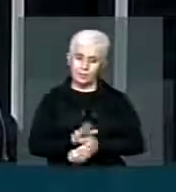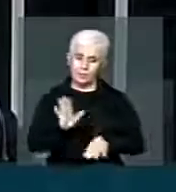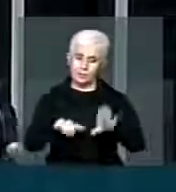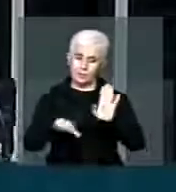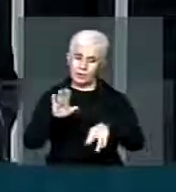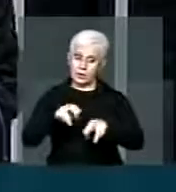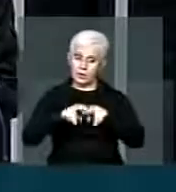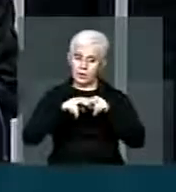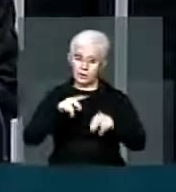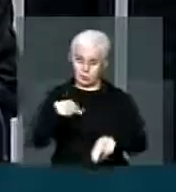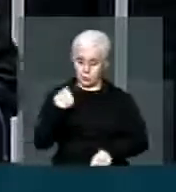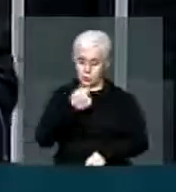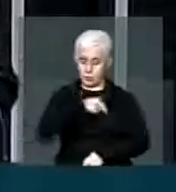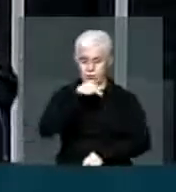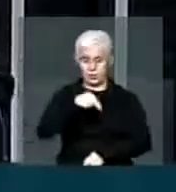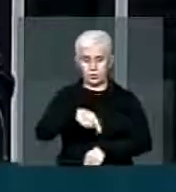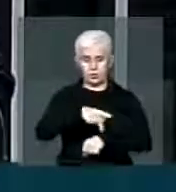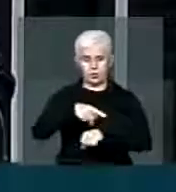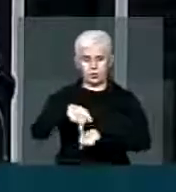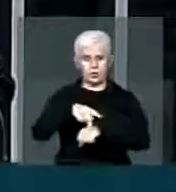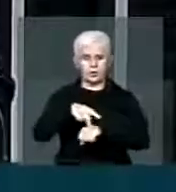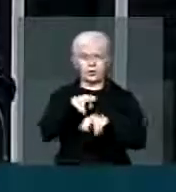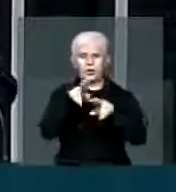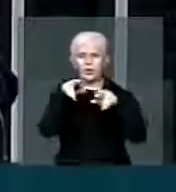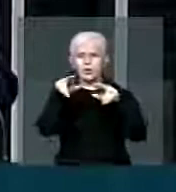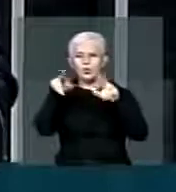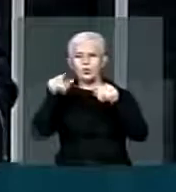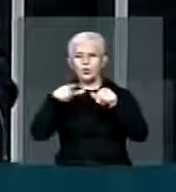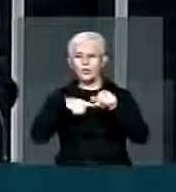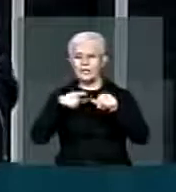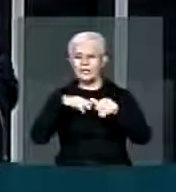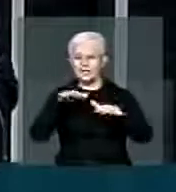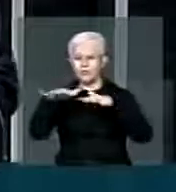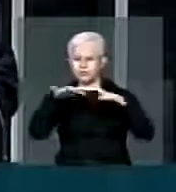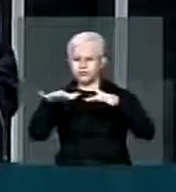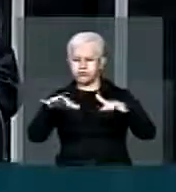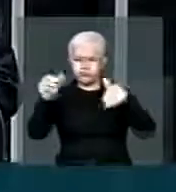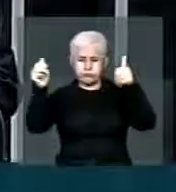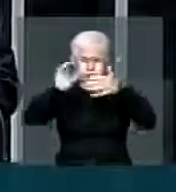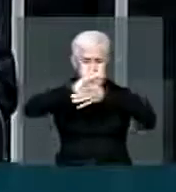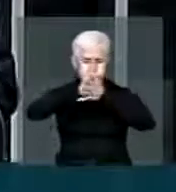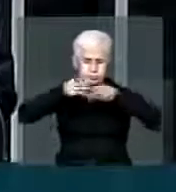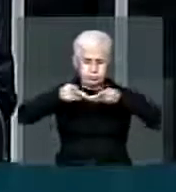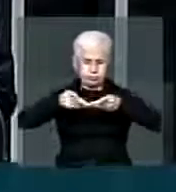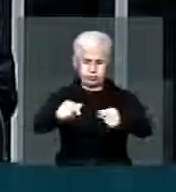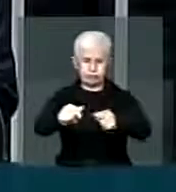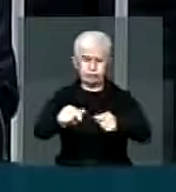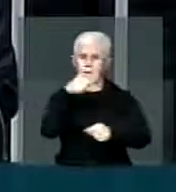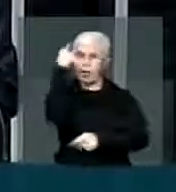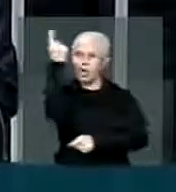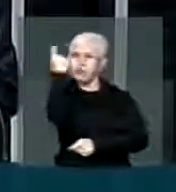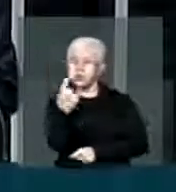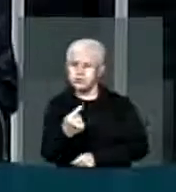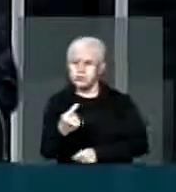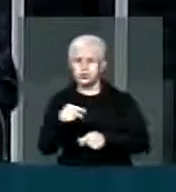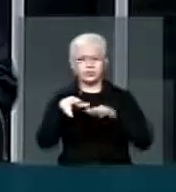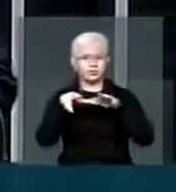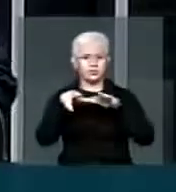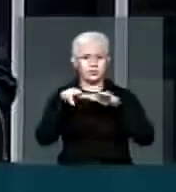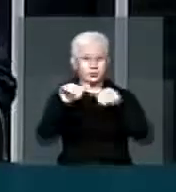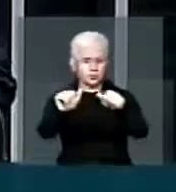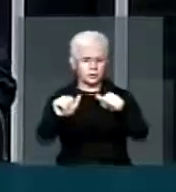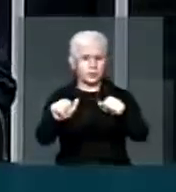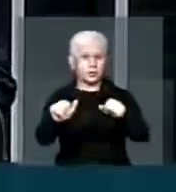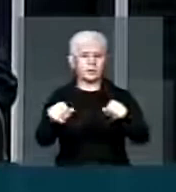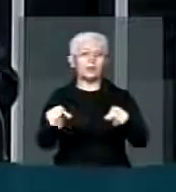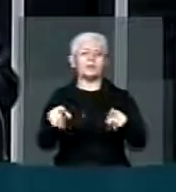nós sermos um país que nunca conviveu com grandes terremotos, com grandes furacões, um país que